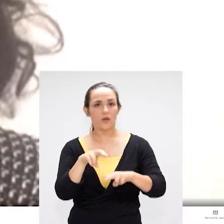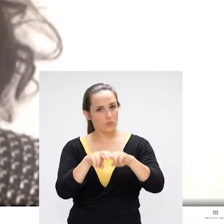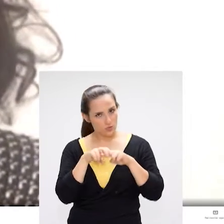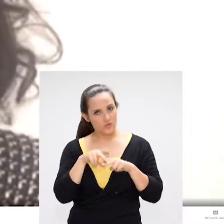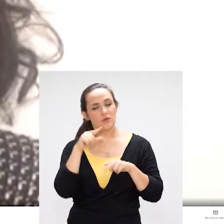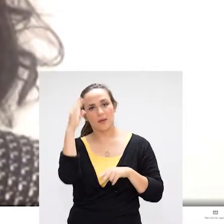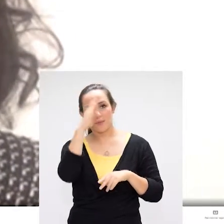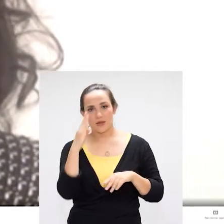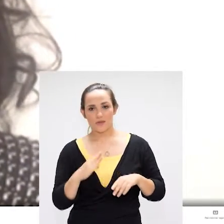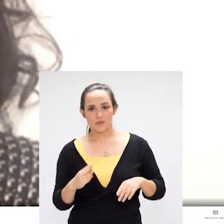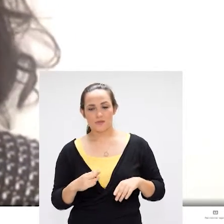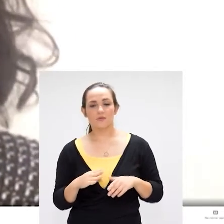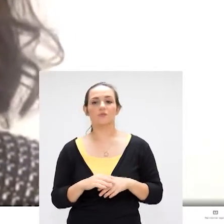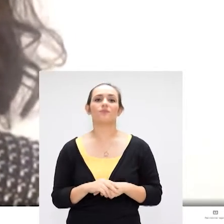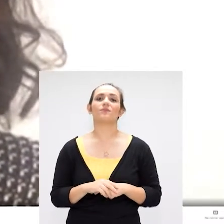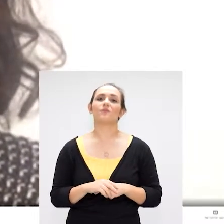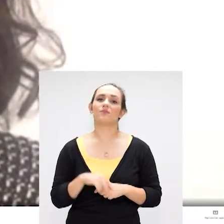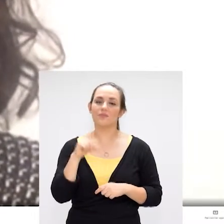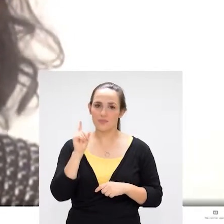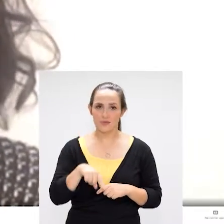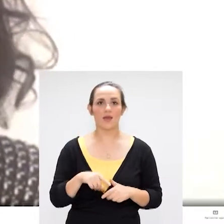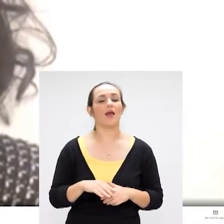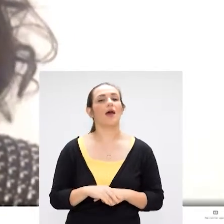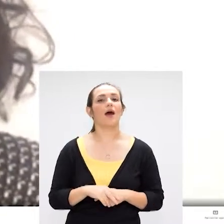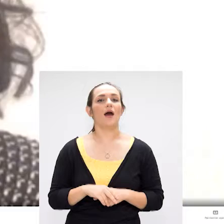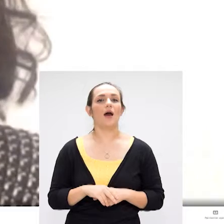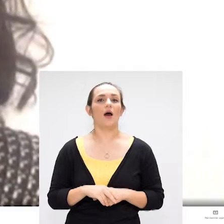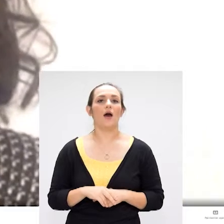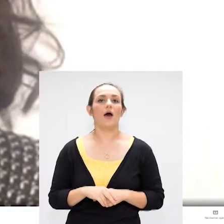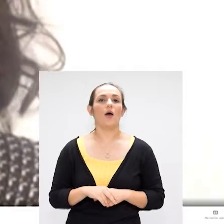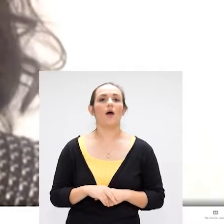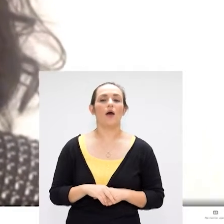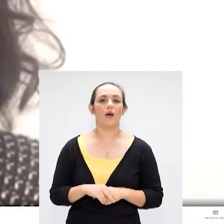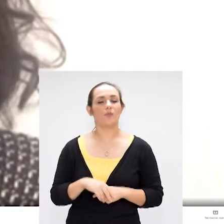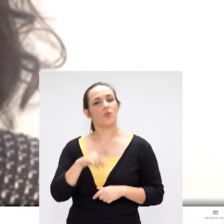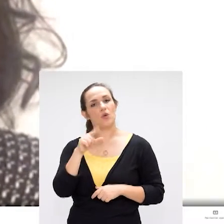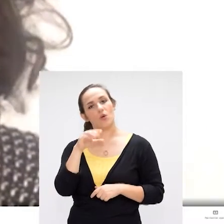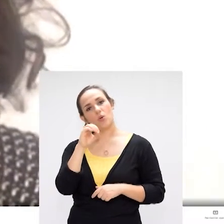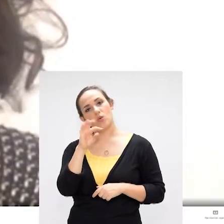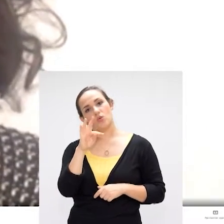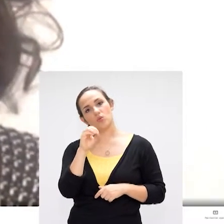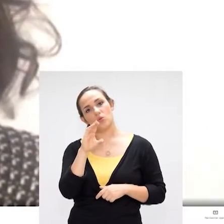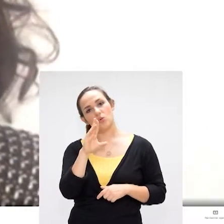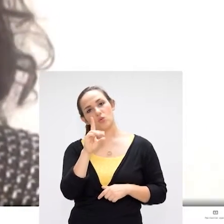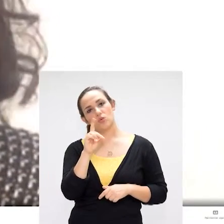Brasil como o país dos botocudos. Então, a gente achou que esse nome era